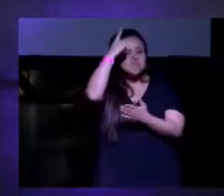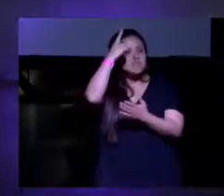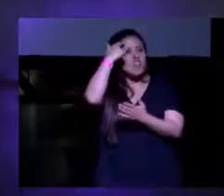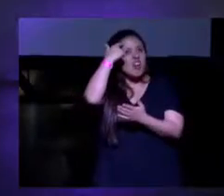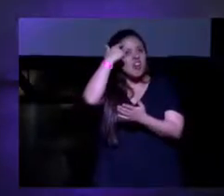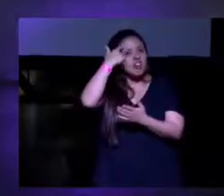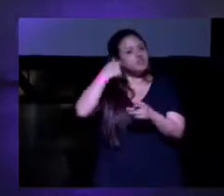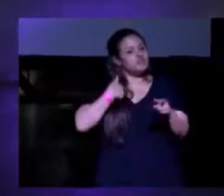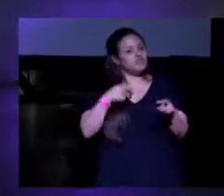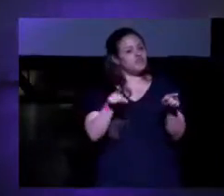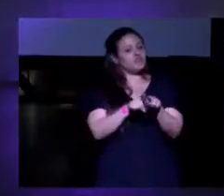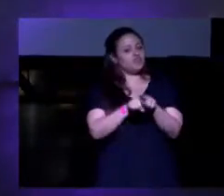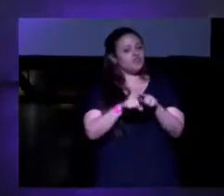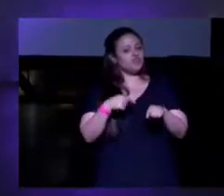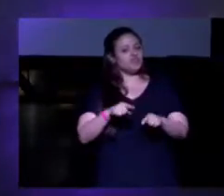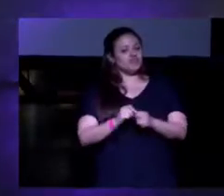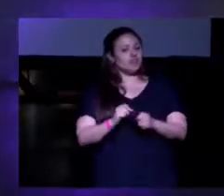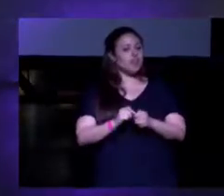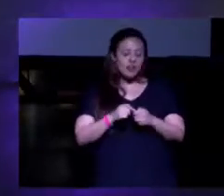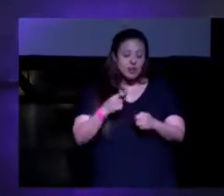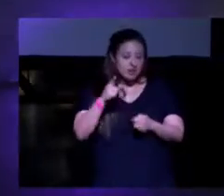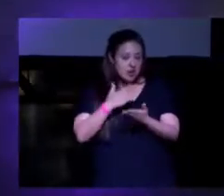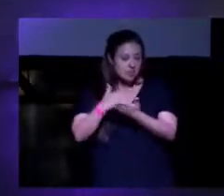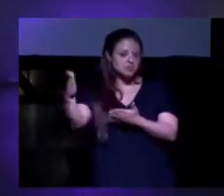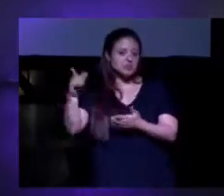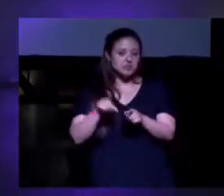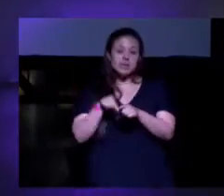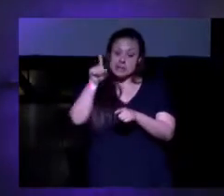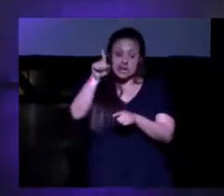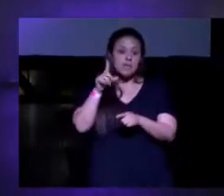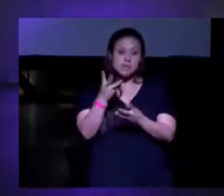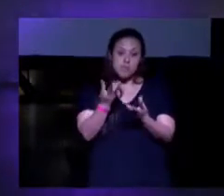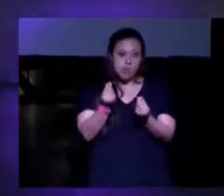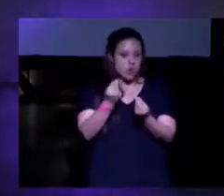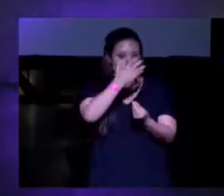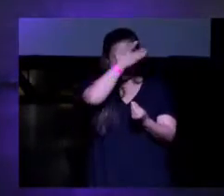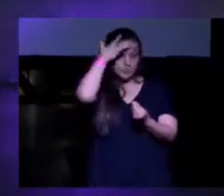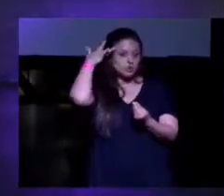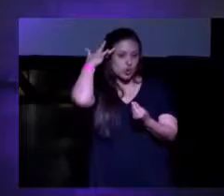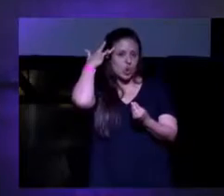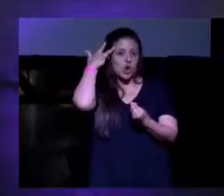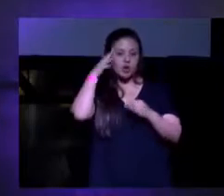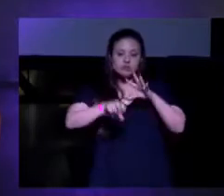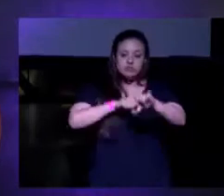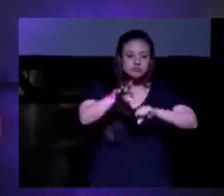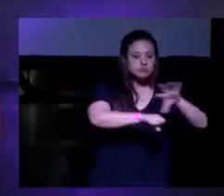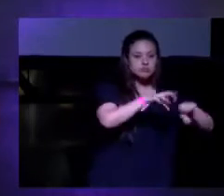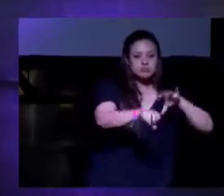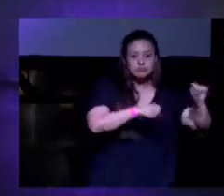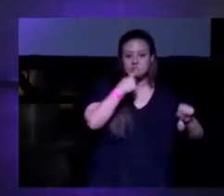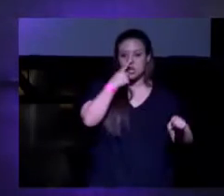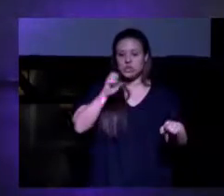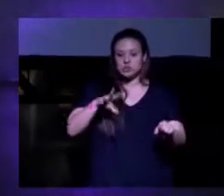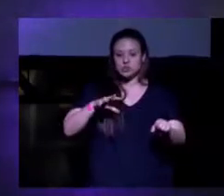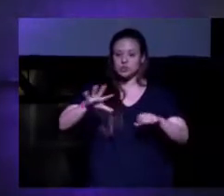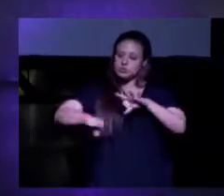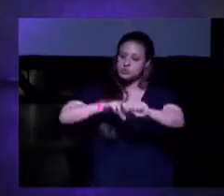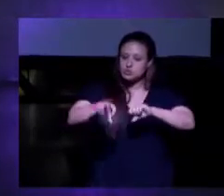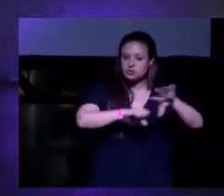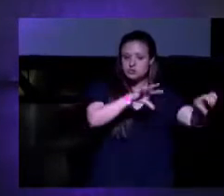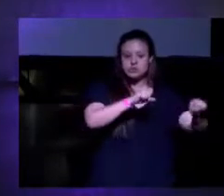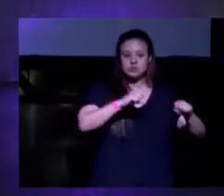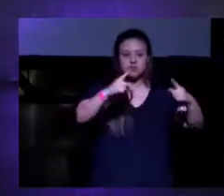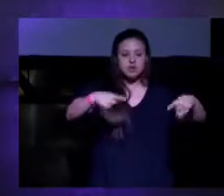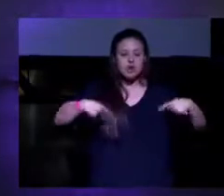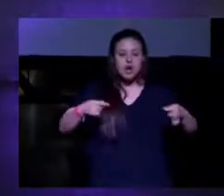criar muita coisa. E lá tem muitos catadores na Colômbia. E eles, inclusive, no final de semana passado e nesse,